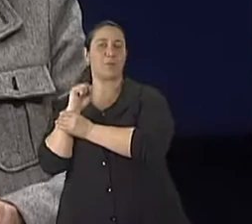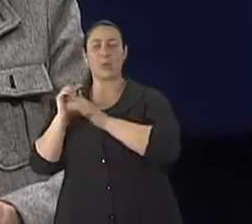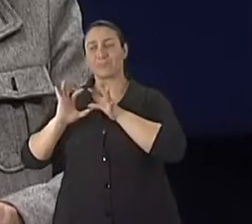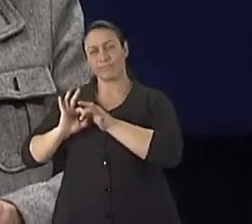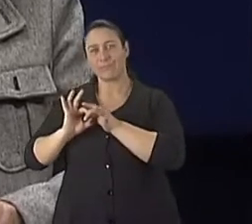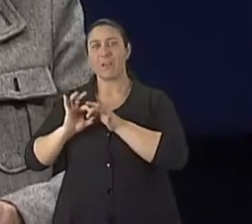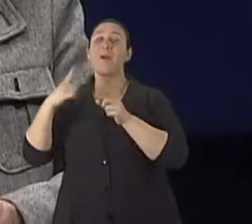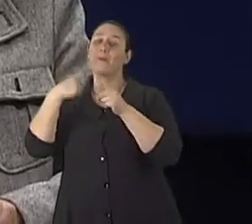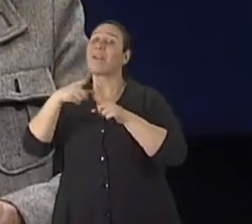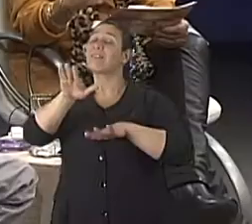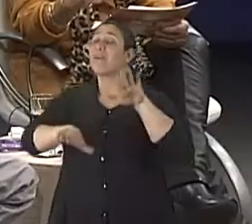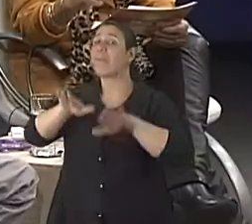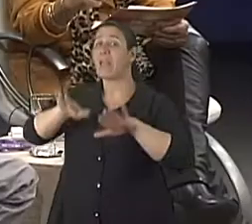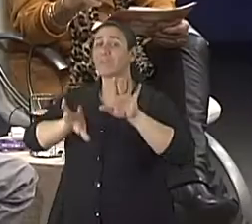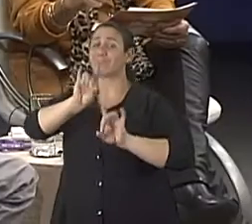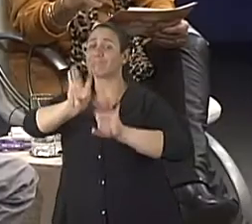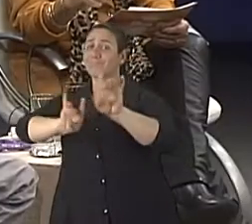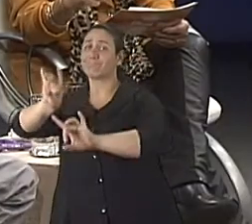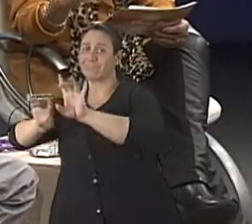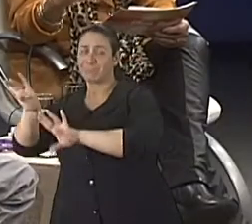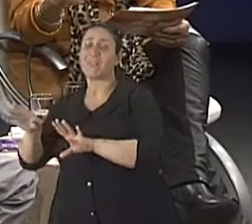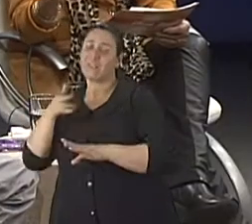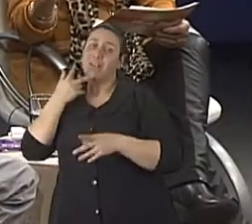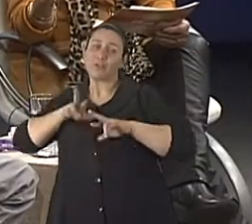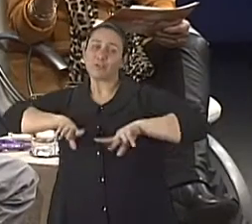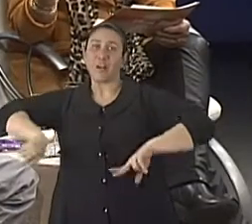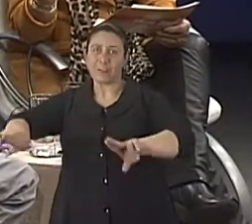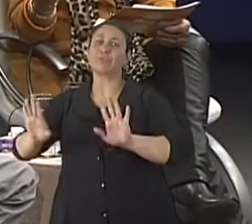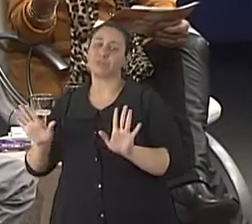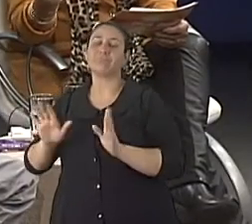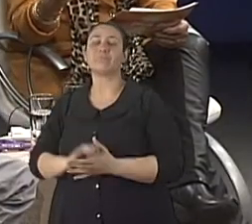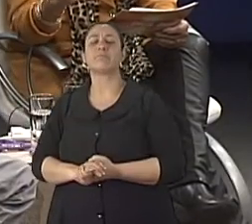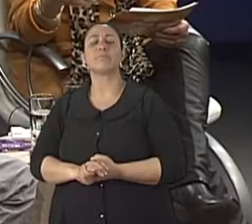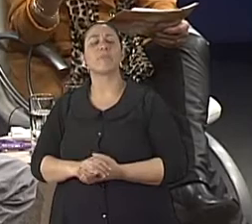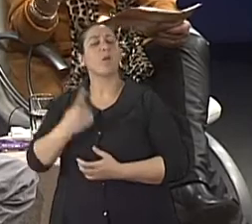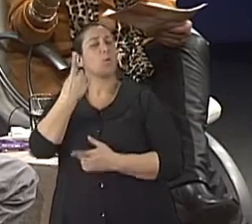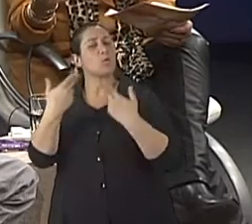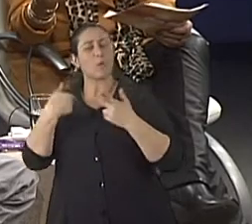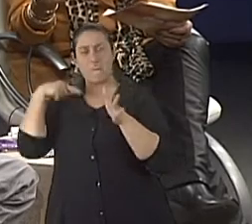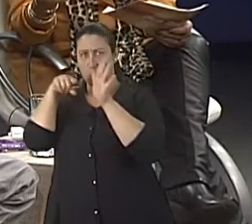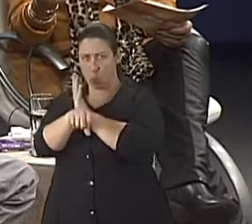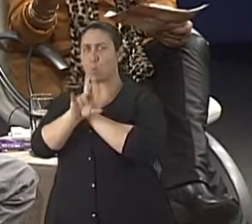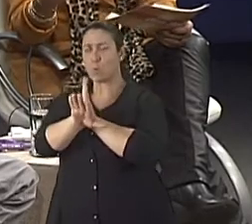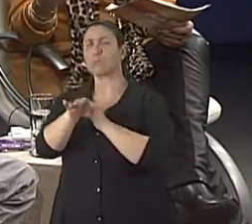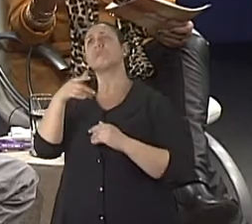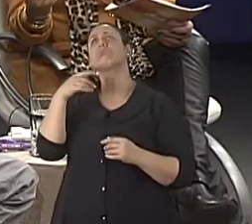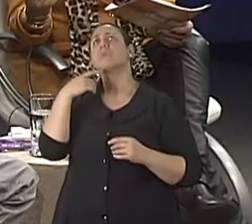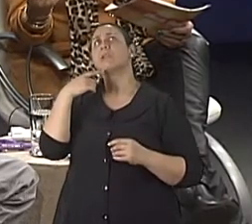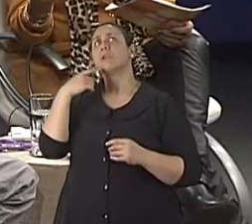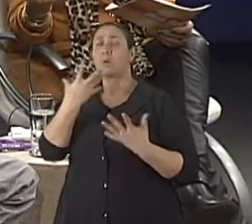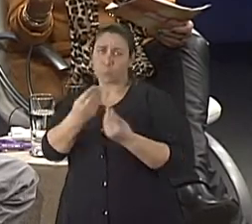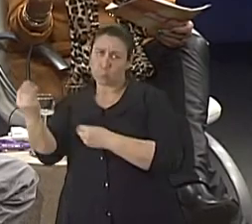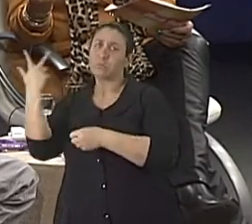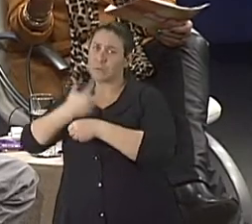não é igual o nosso organismo a é semelhante é doutor mas é uma pergunta que as pessoas fazem muito né e muitos